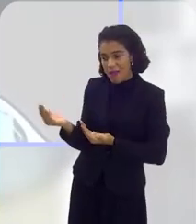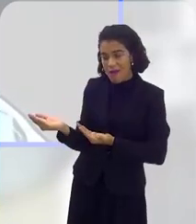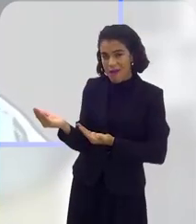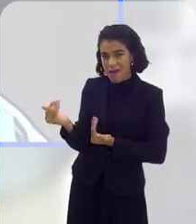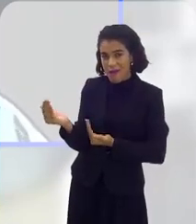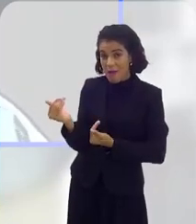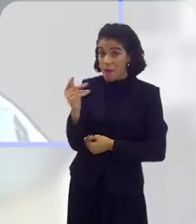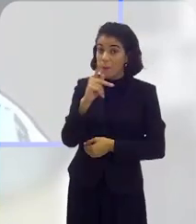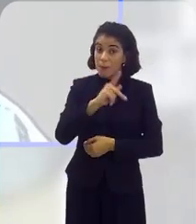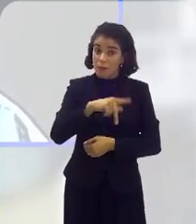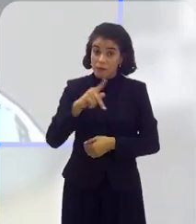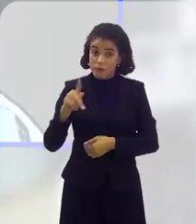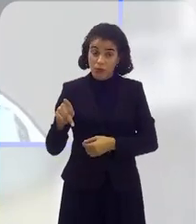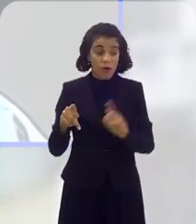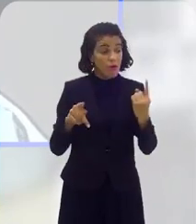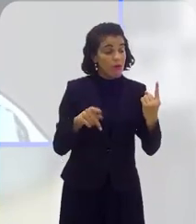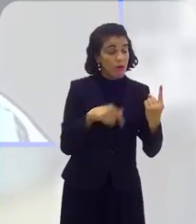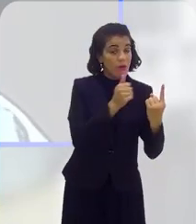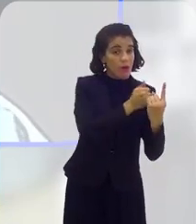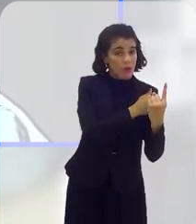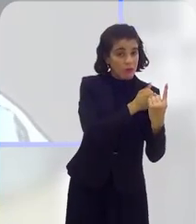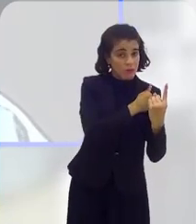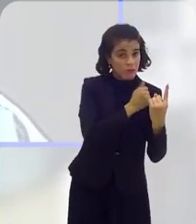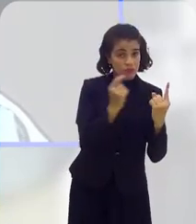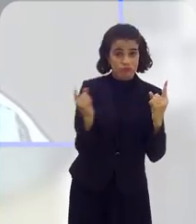mulheres, professora e aluna.